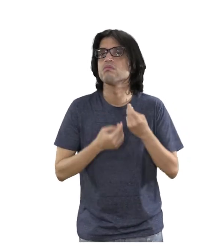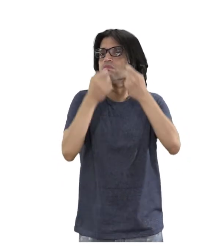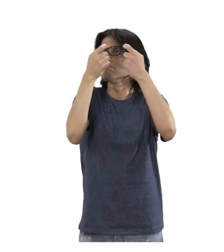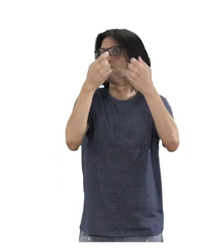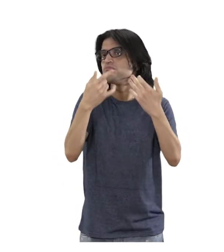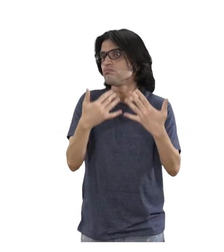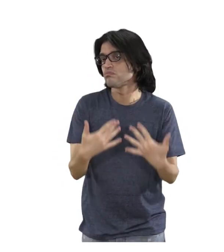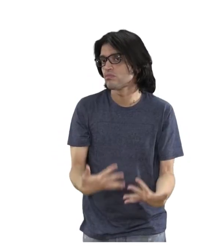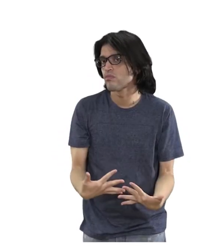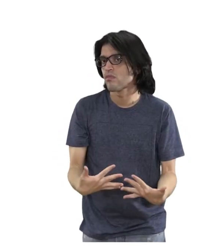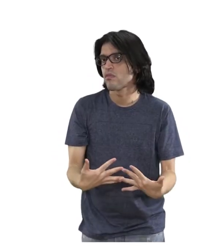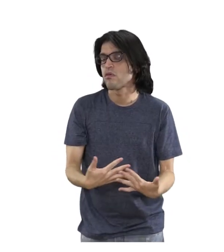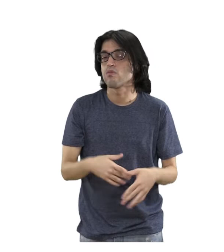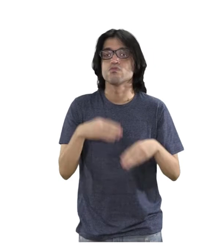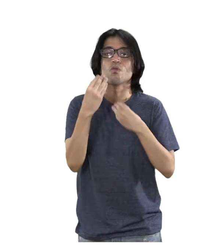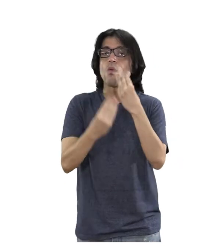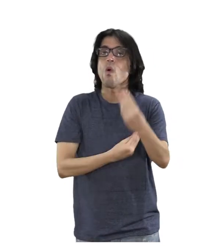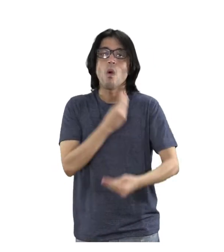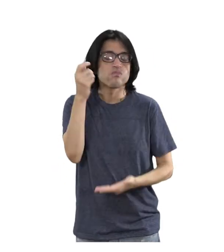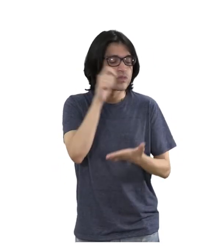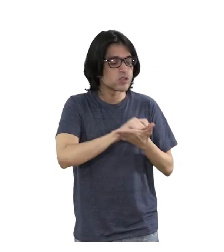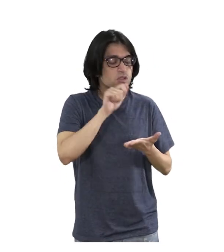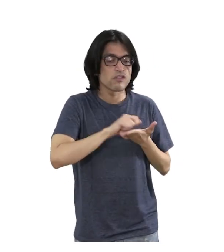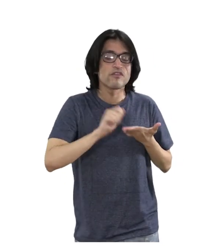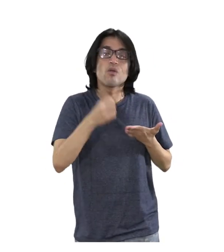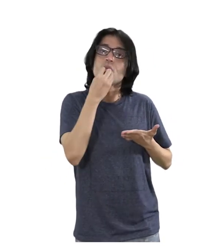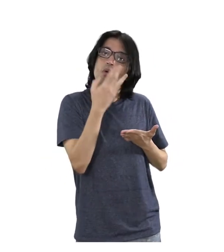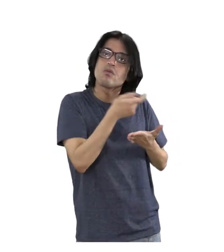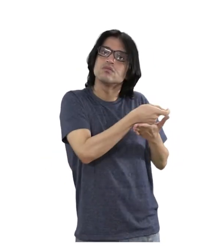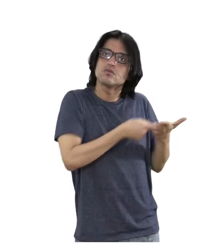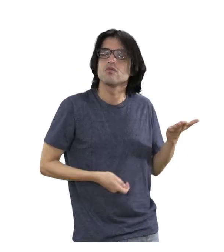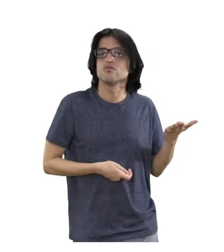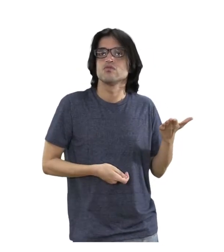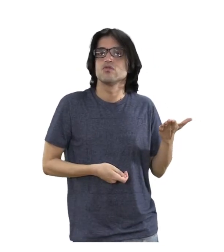de opinião, um bom texto, o autor deve antecipar-se